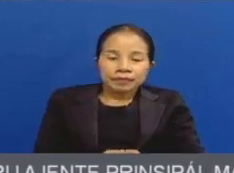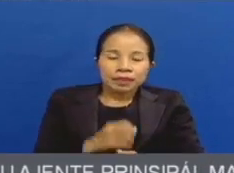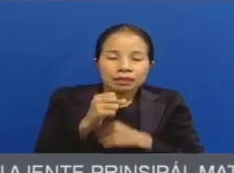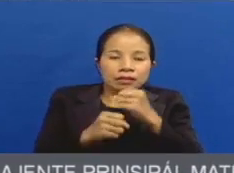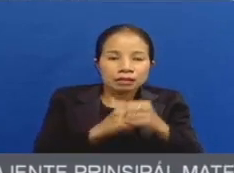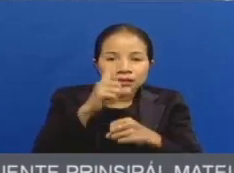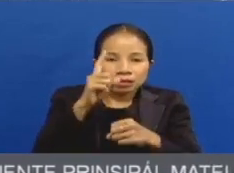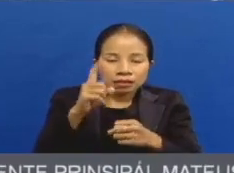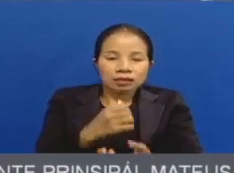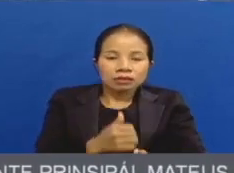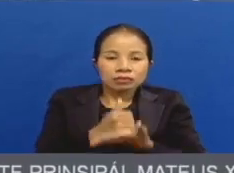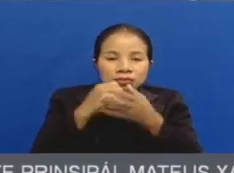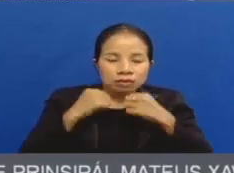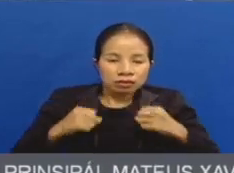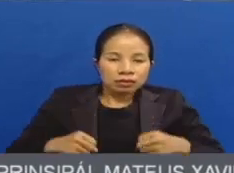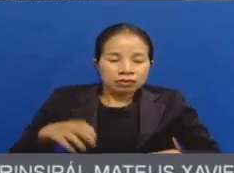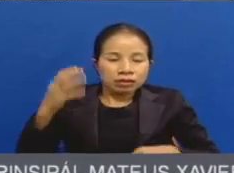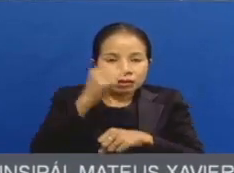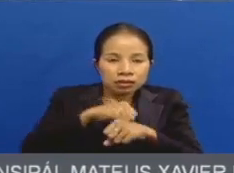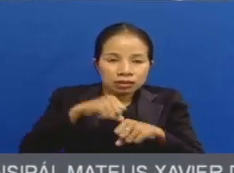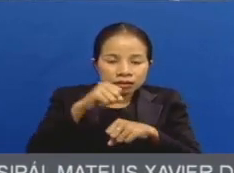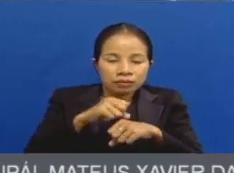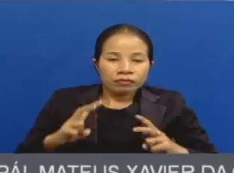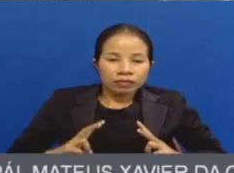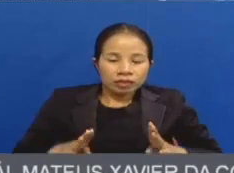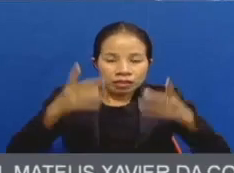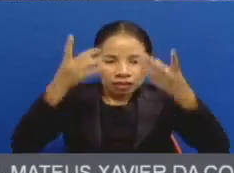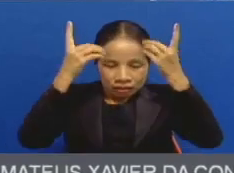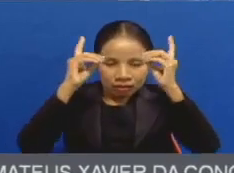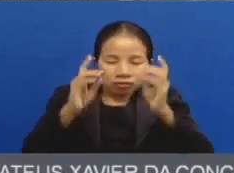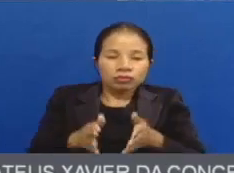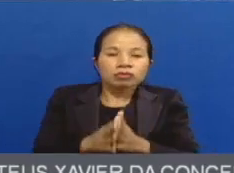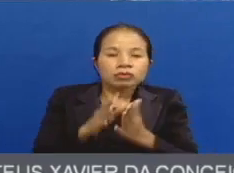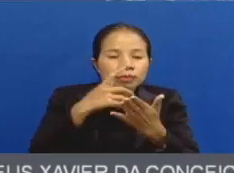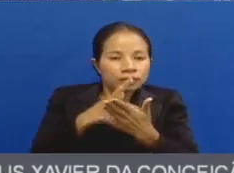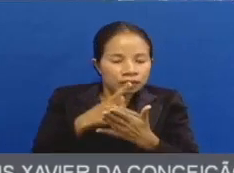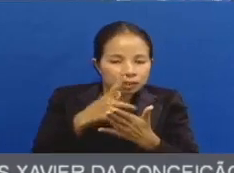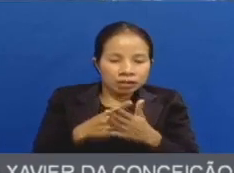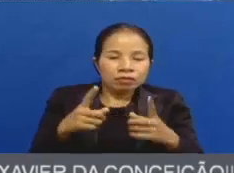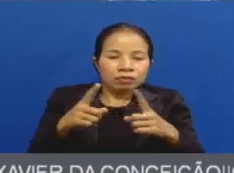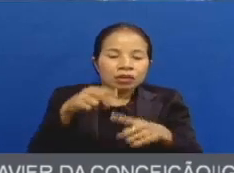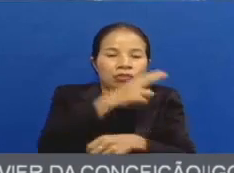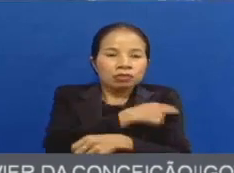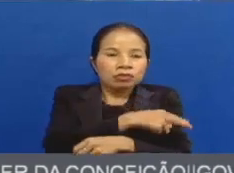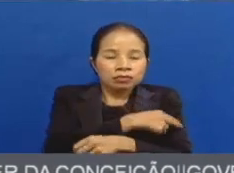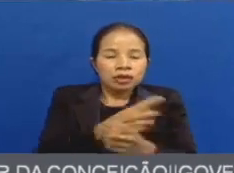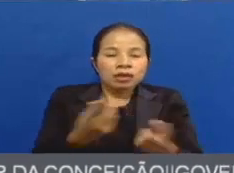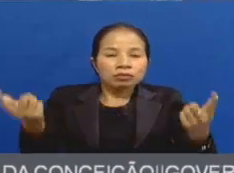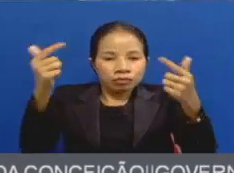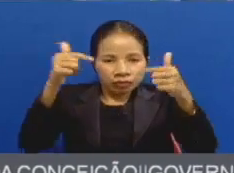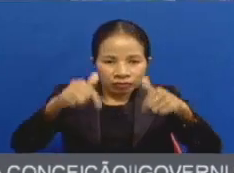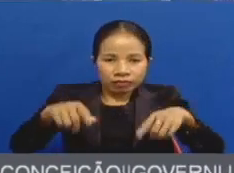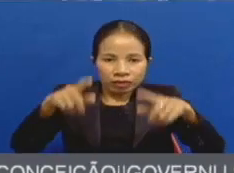tinan ida tratamento saúde e Singapura, saudosa decide o seu pedido autorização do hospital a tu filha rica